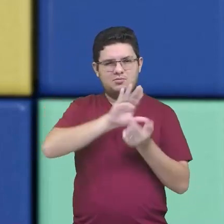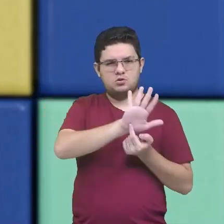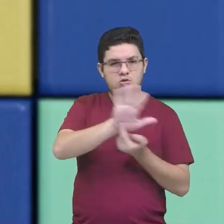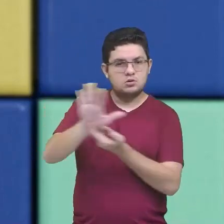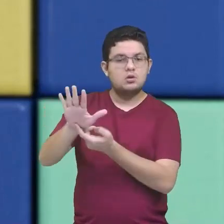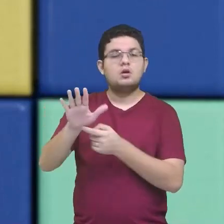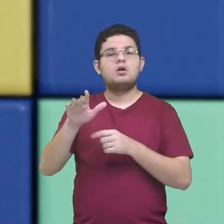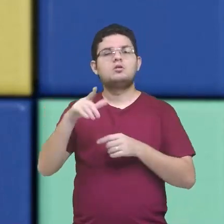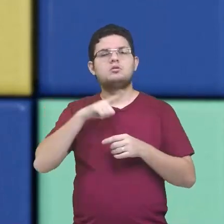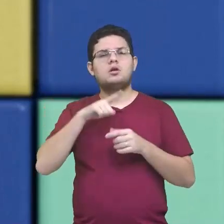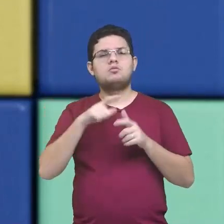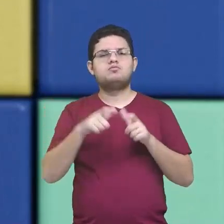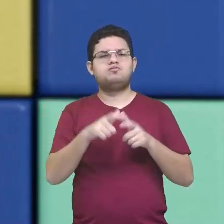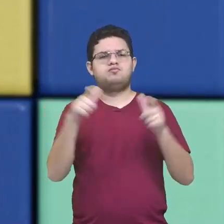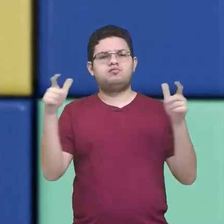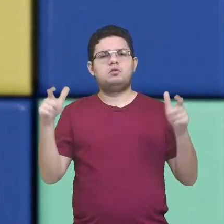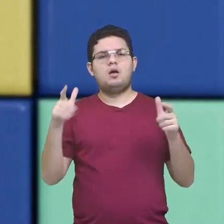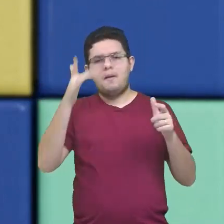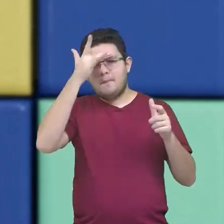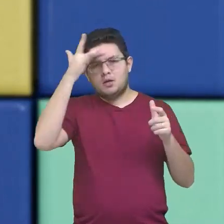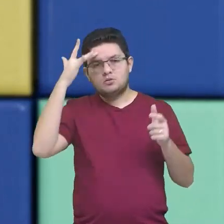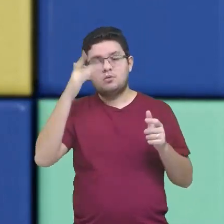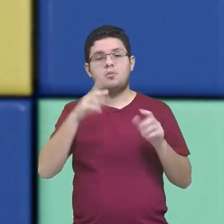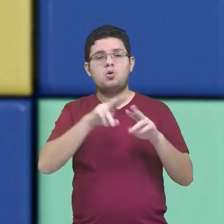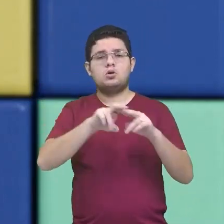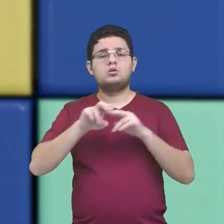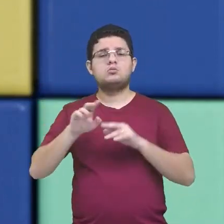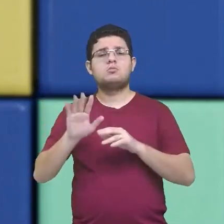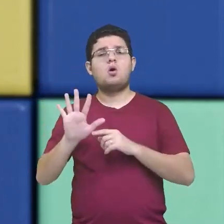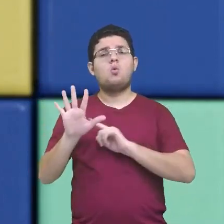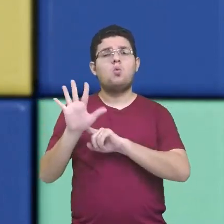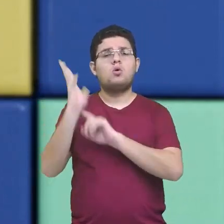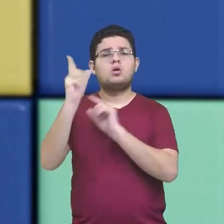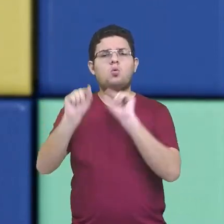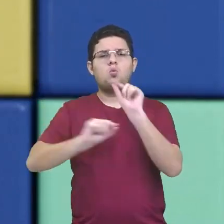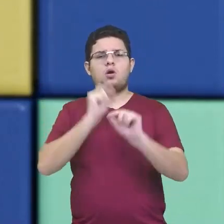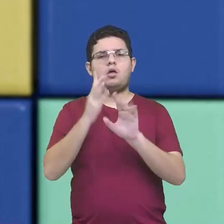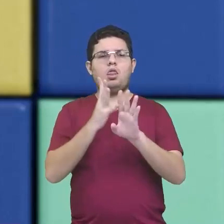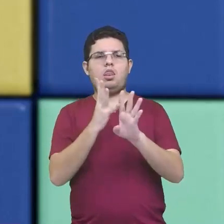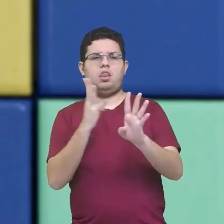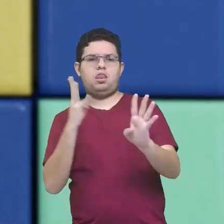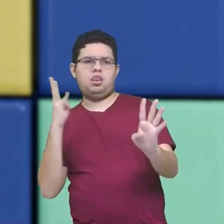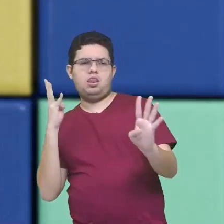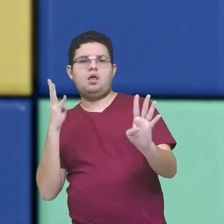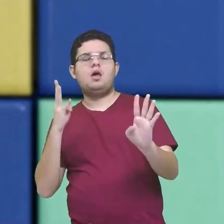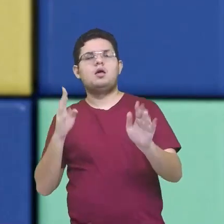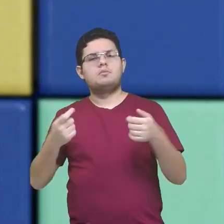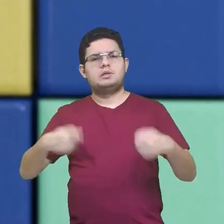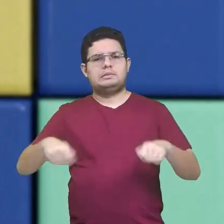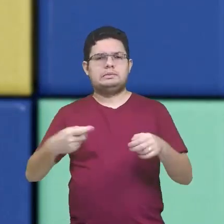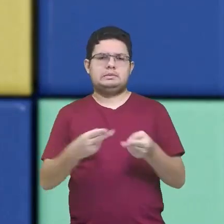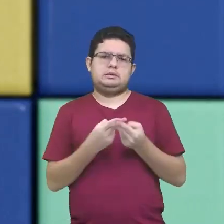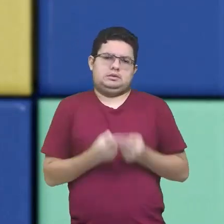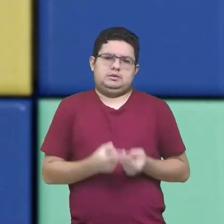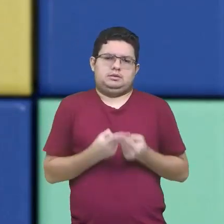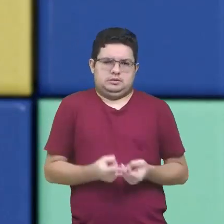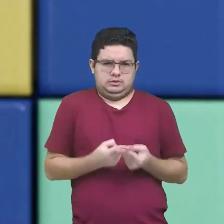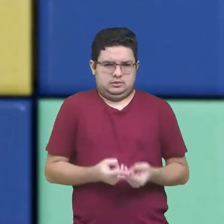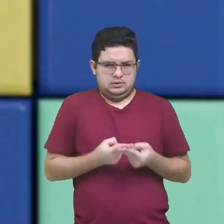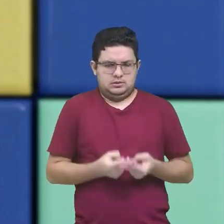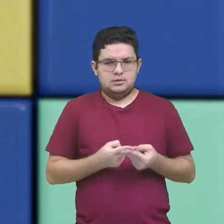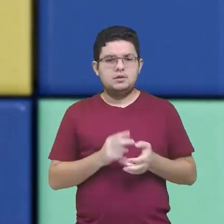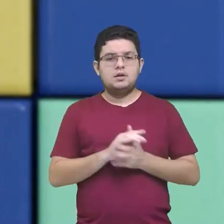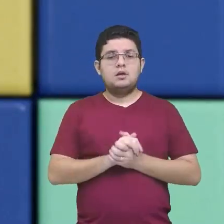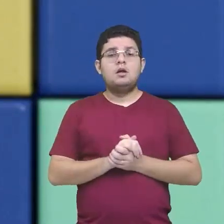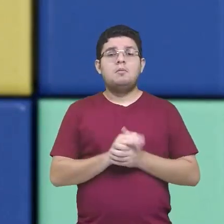concentrando filas, paciência, não é, na hora de você chegar, visitar, mas muitos deles também tem aí, não